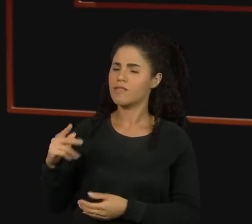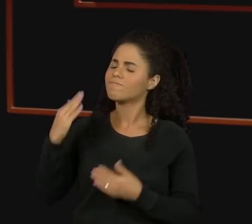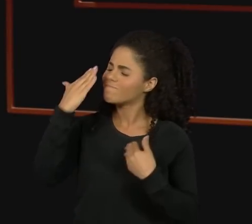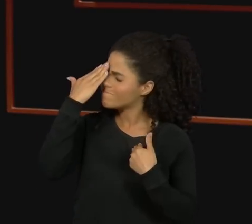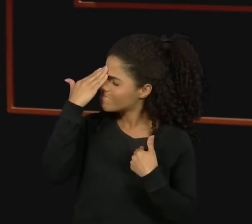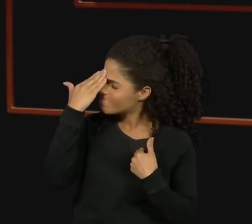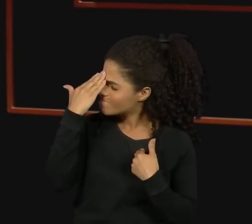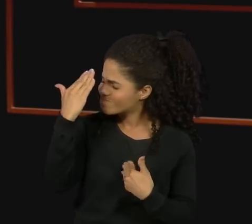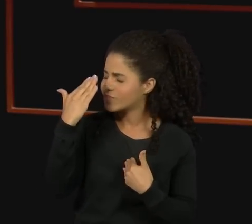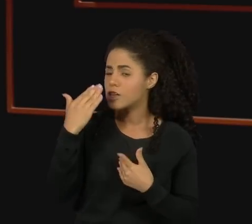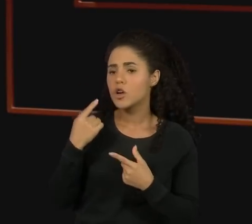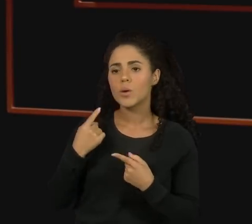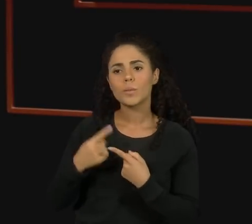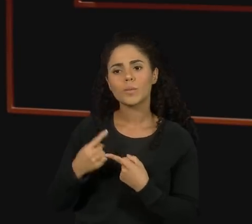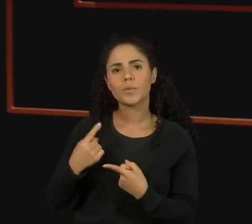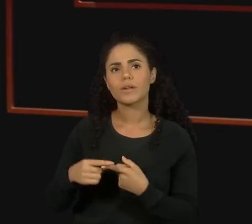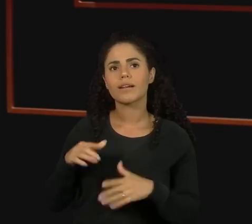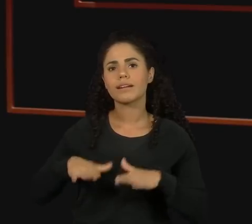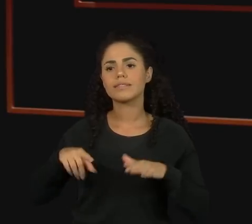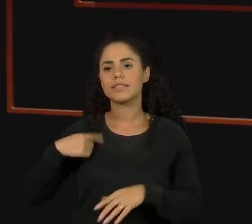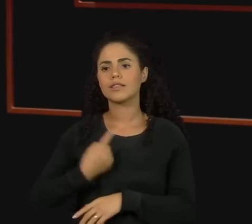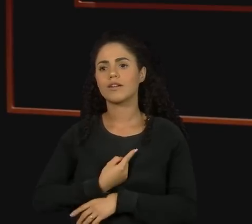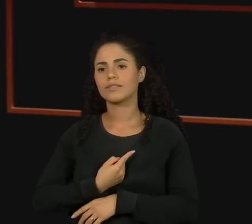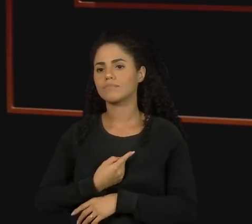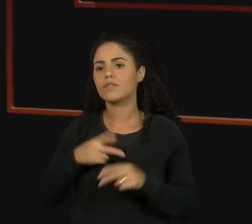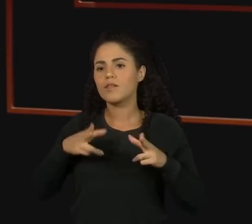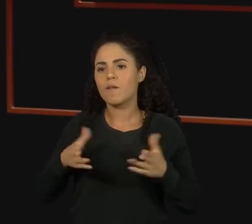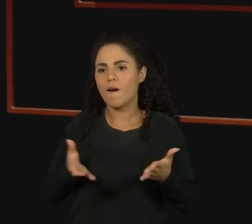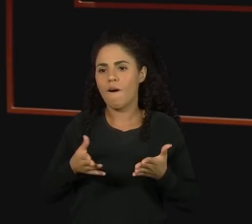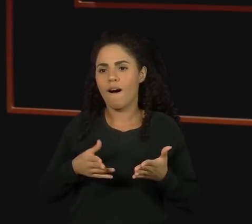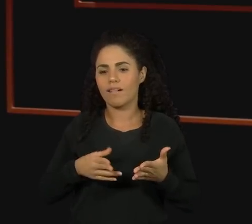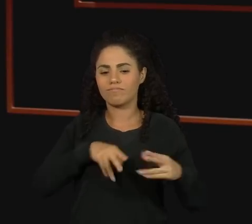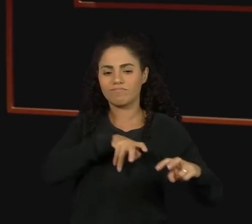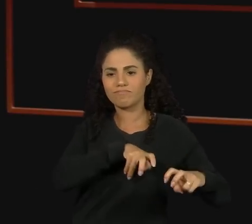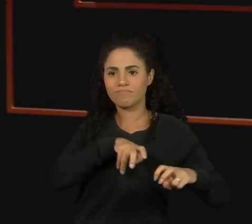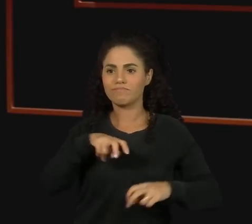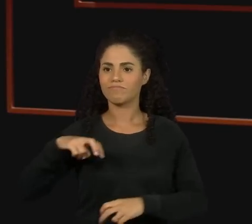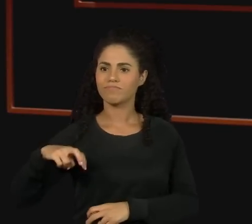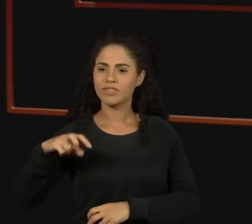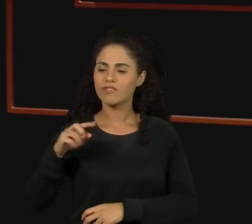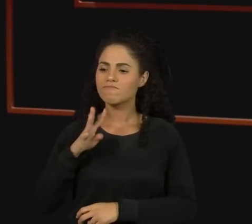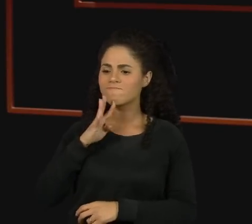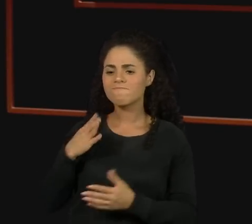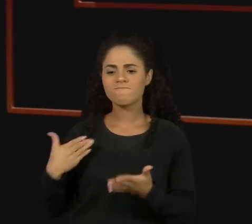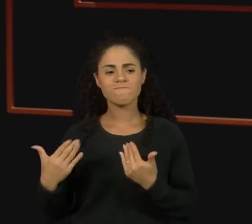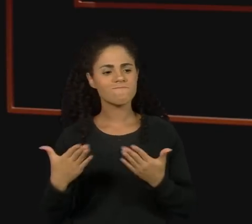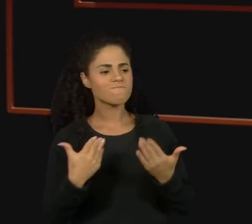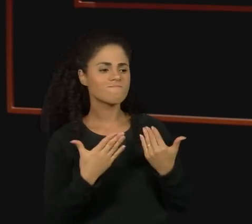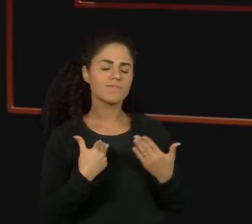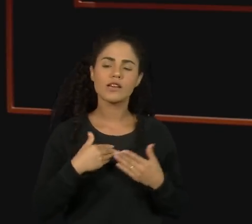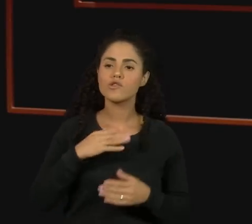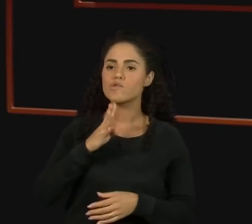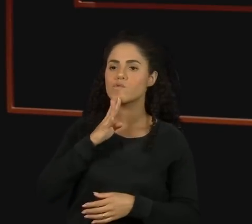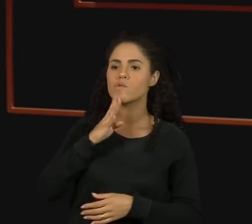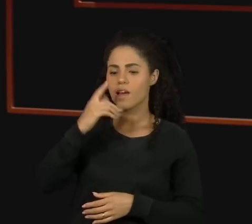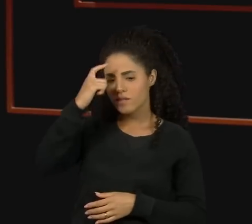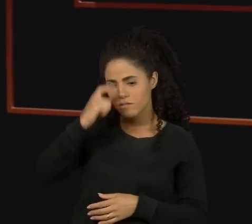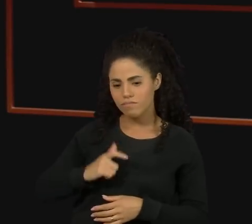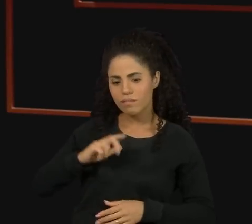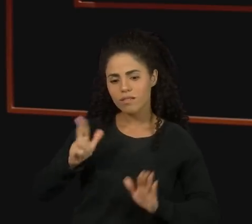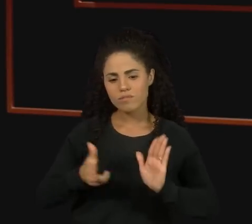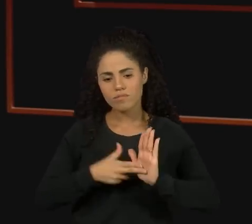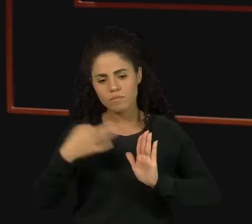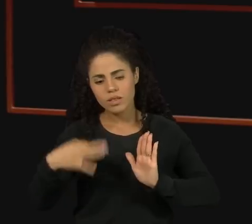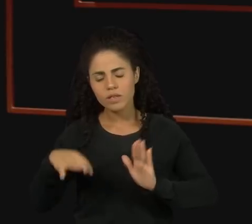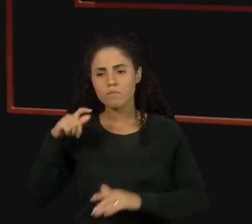é assim, né? Como a gente está aqui agora, e a gente se reconhece enquanto ser humano, enquanto artista, e